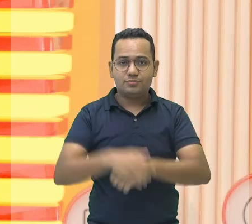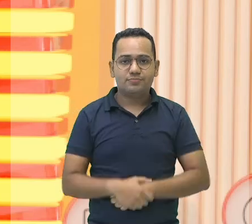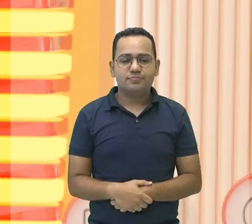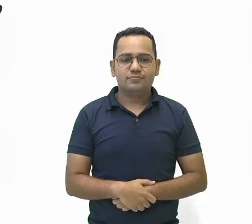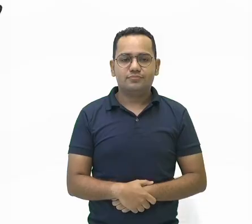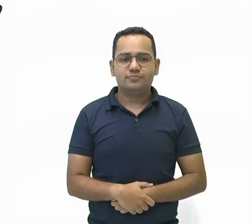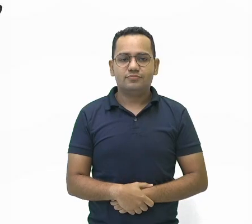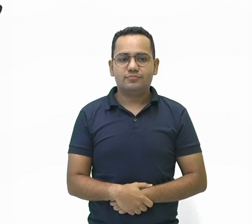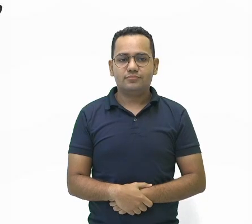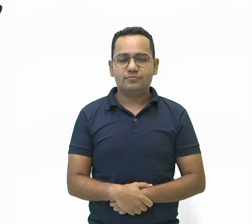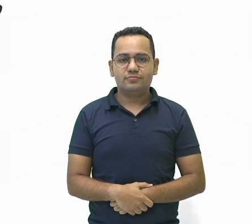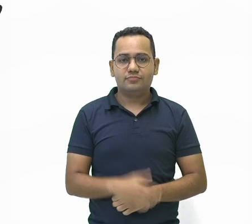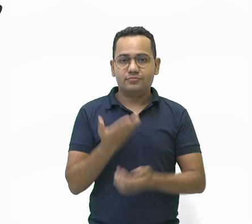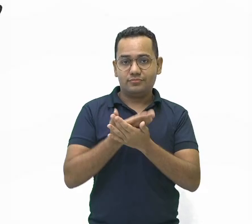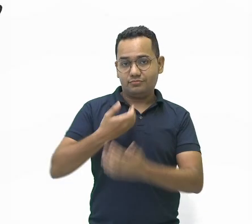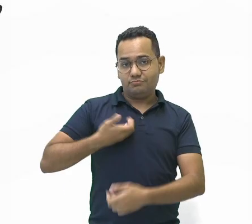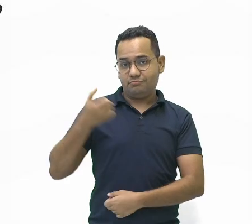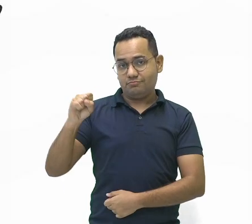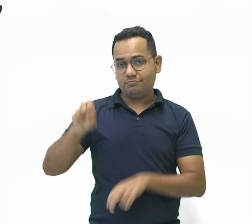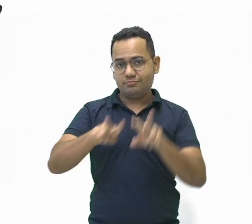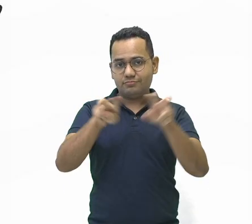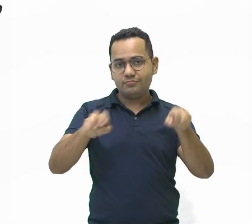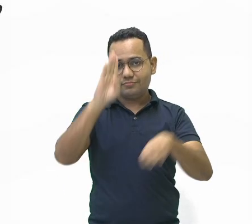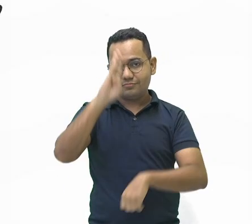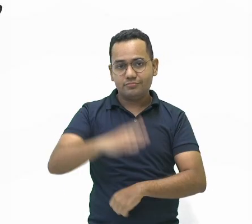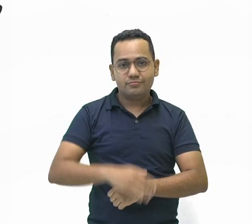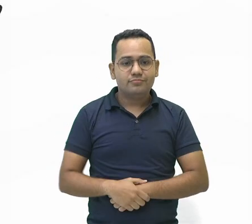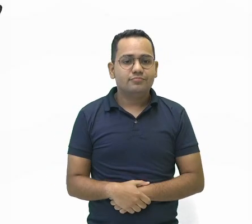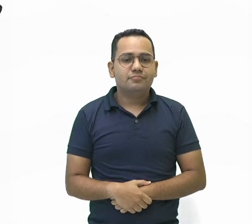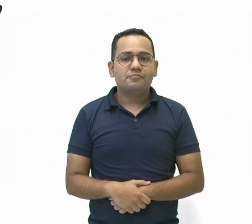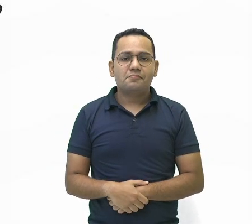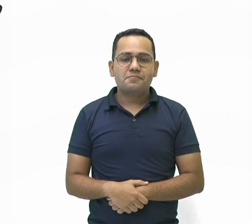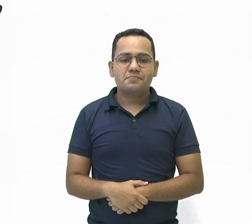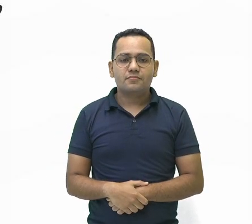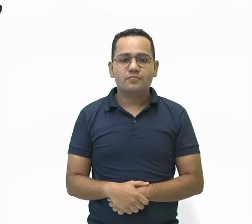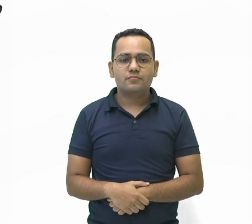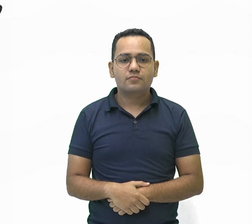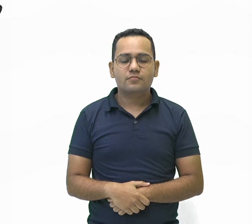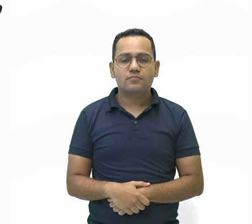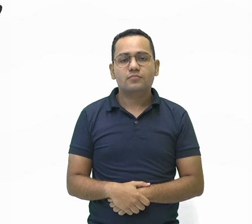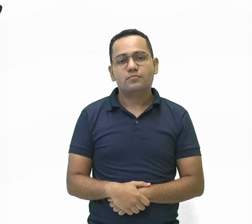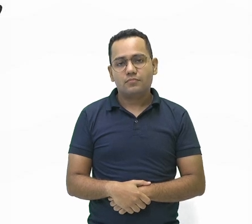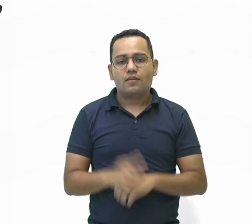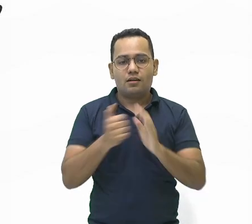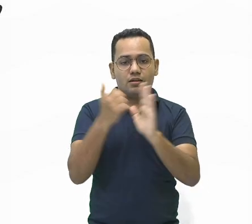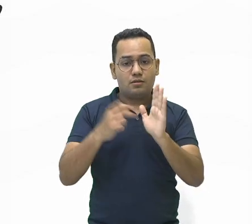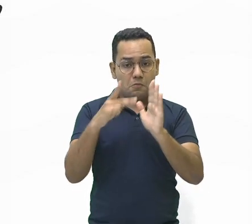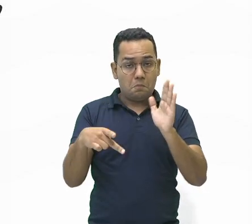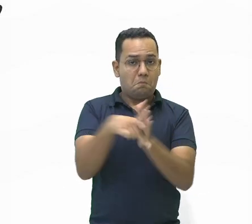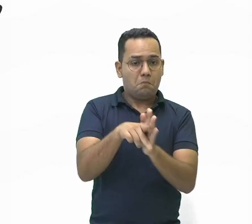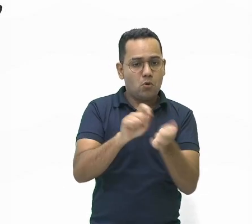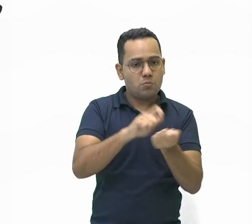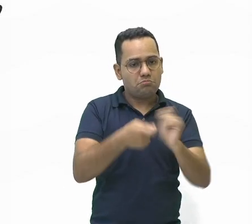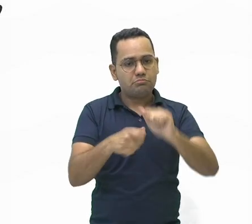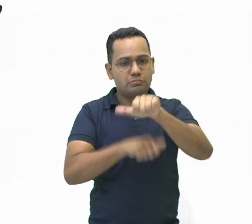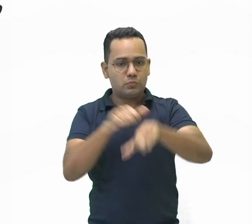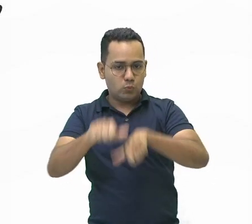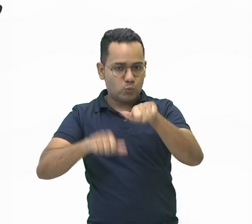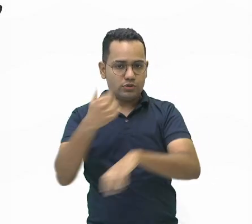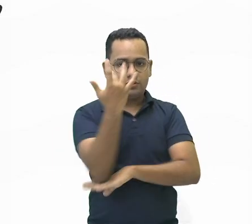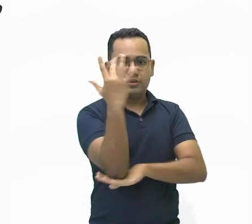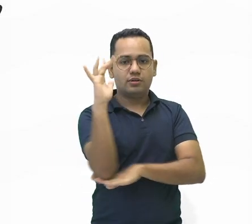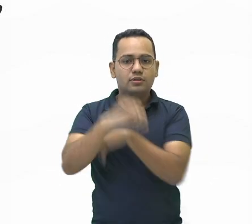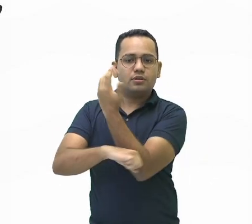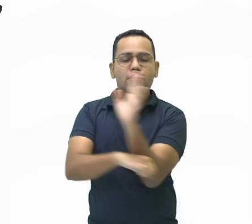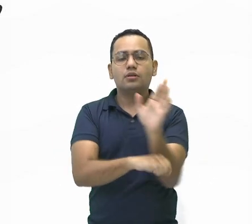aula. Estamos na aula de número 8, e ela tem como objeto de conhecimento relações de apropriação e transformação da